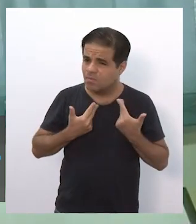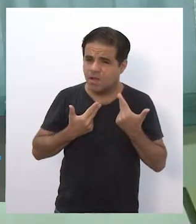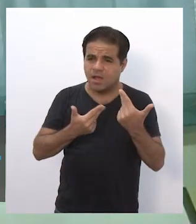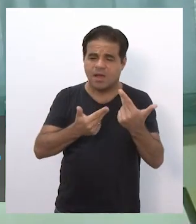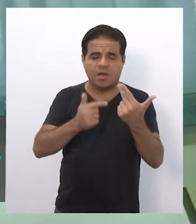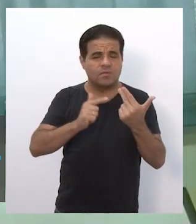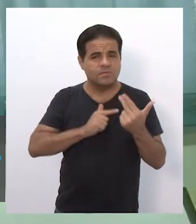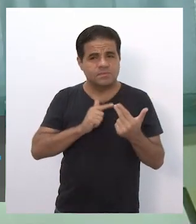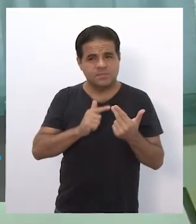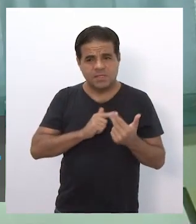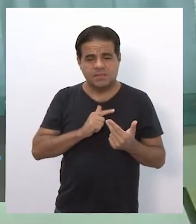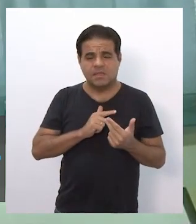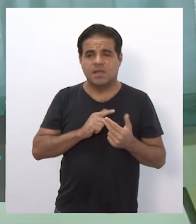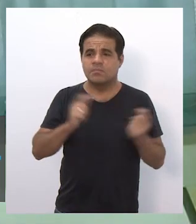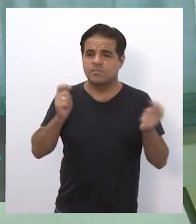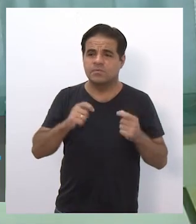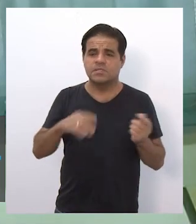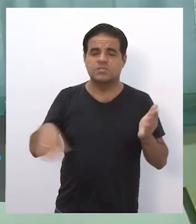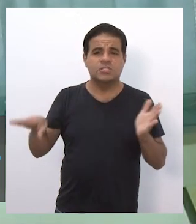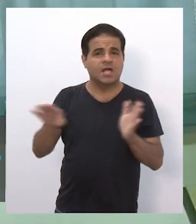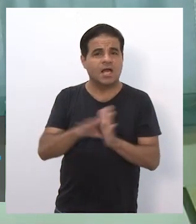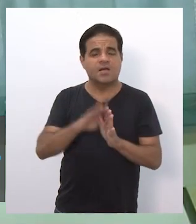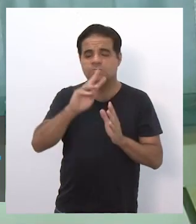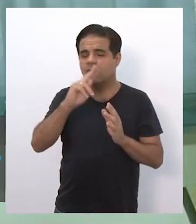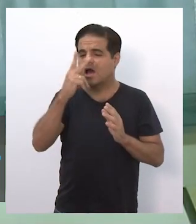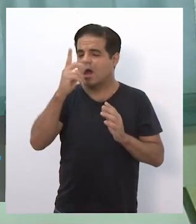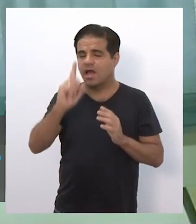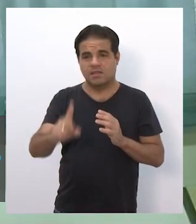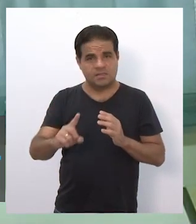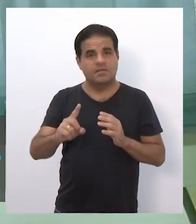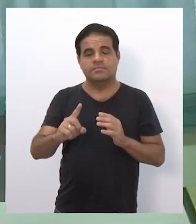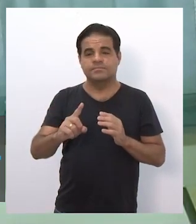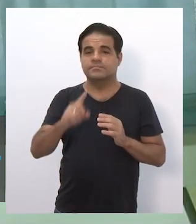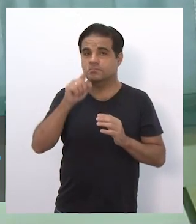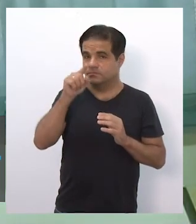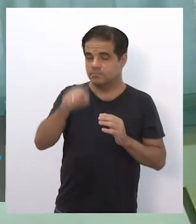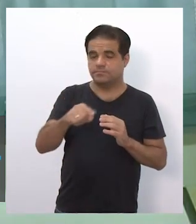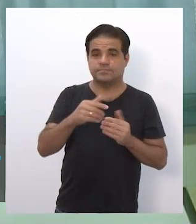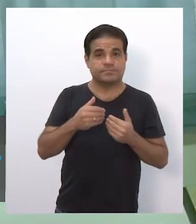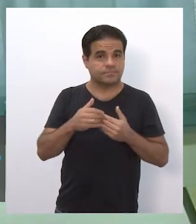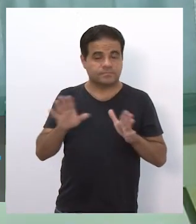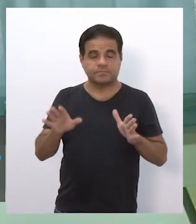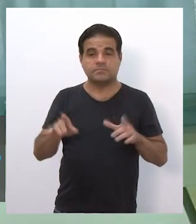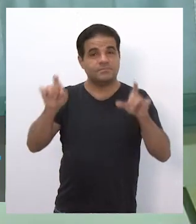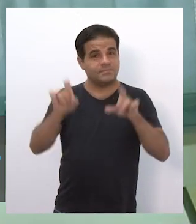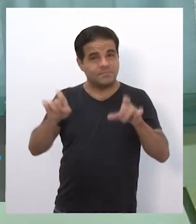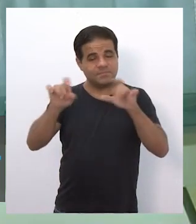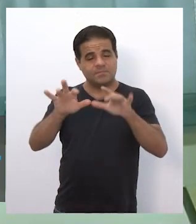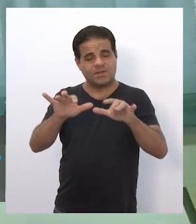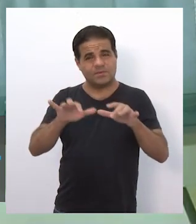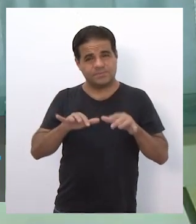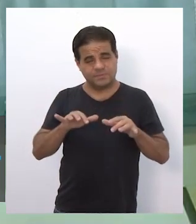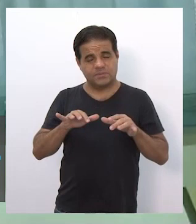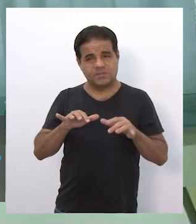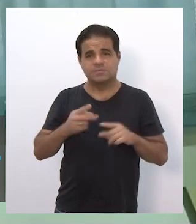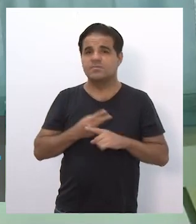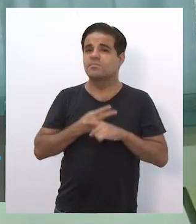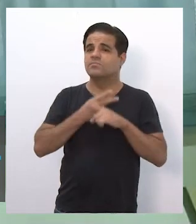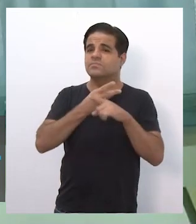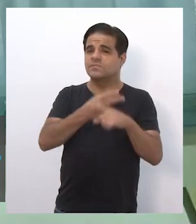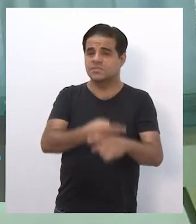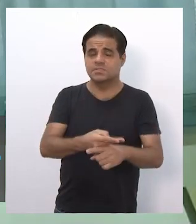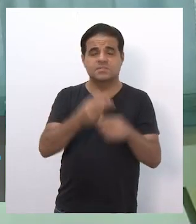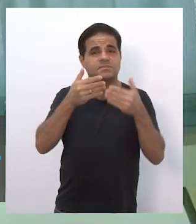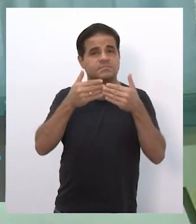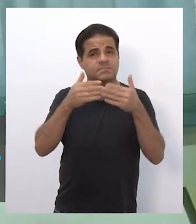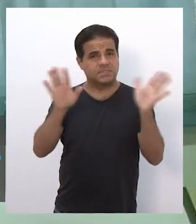tem, podendo chegar de um HD, quando você está lá, você abre o computador e você vai buscar,